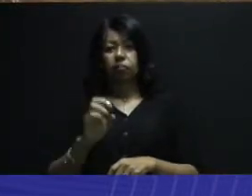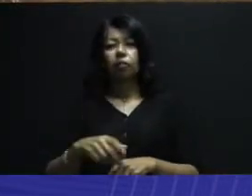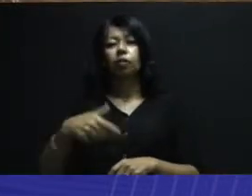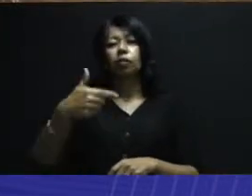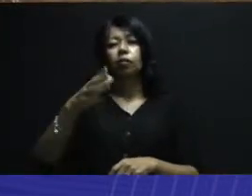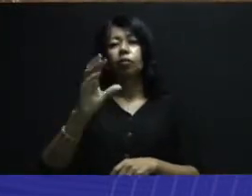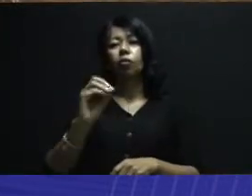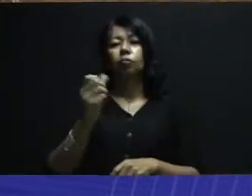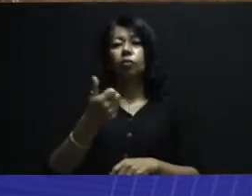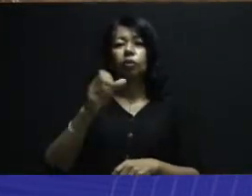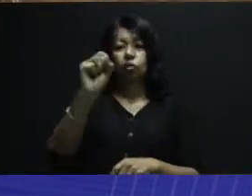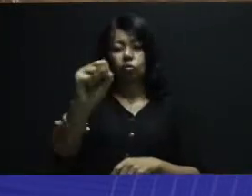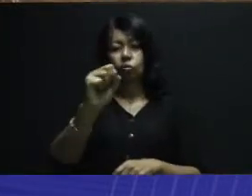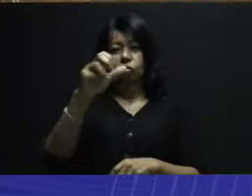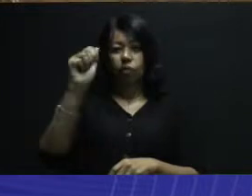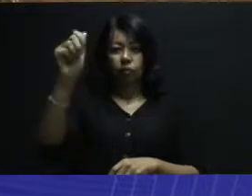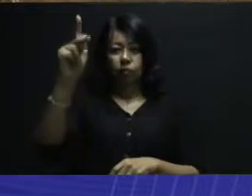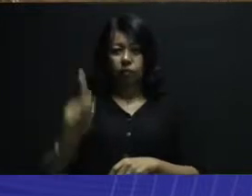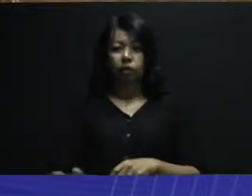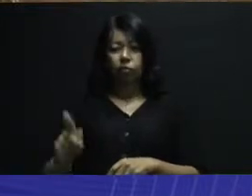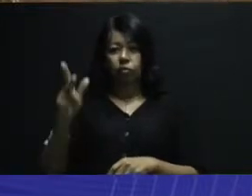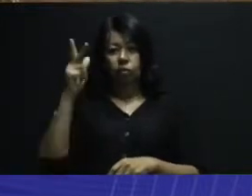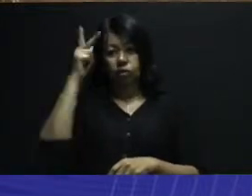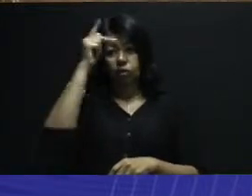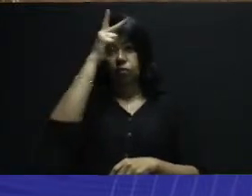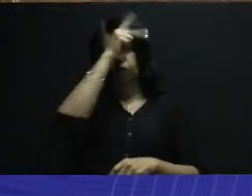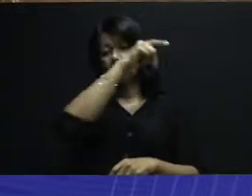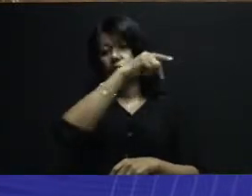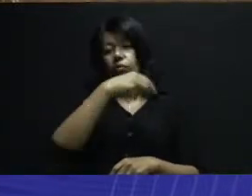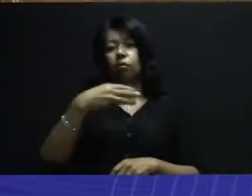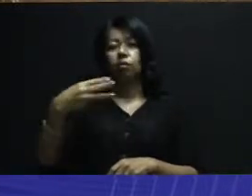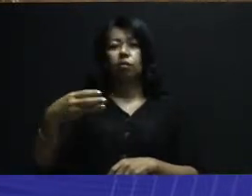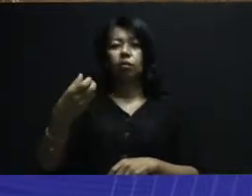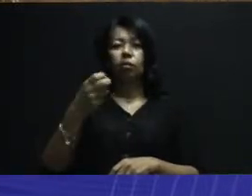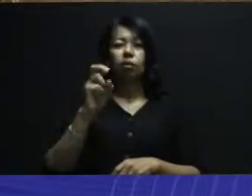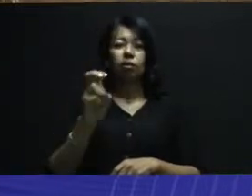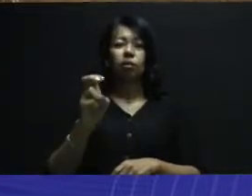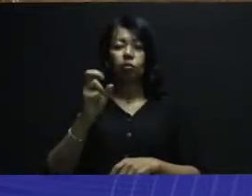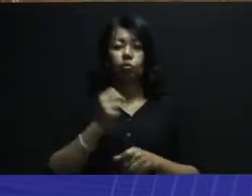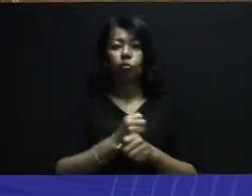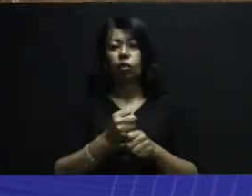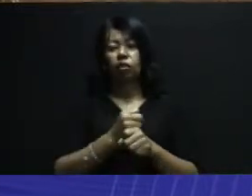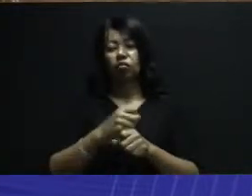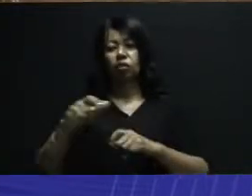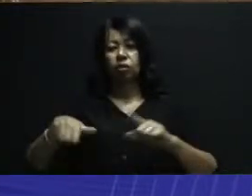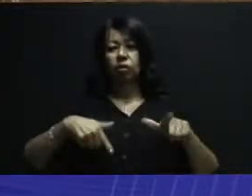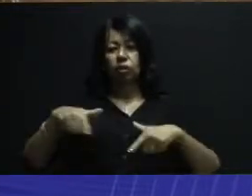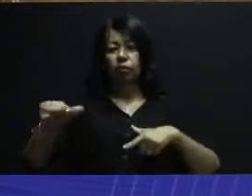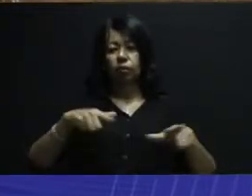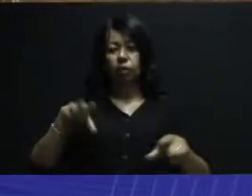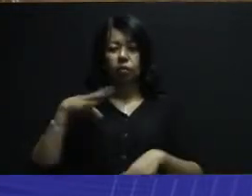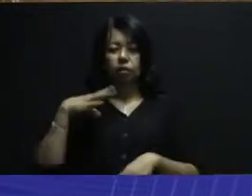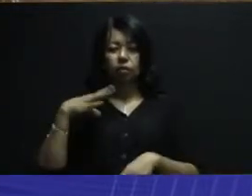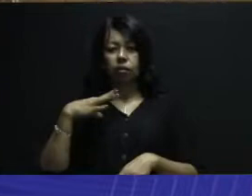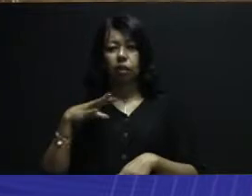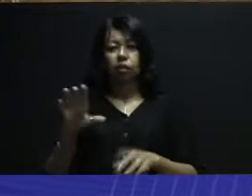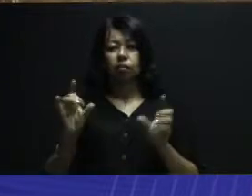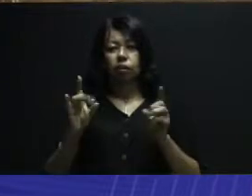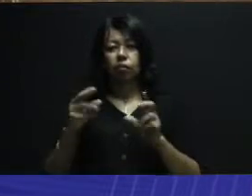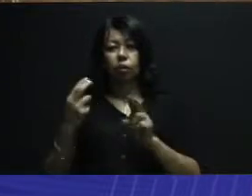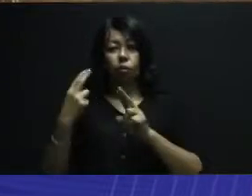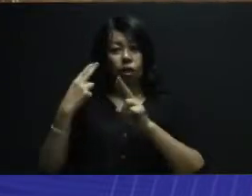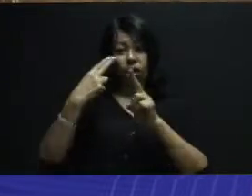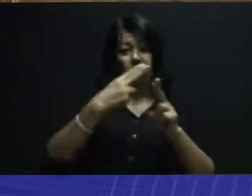prefeitura, após 35 anos de serviços ao esporte da cidade, em especial karatê.